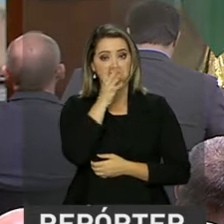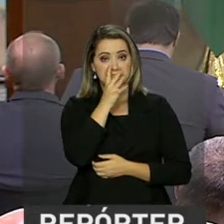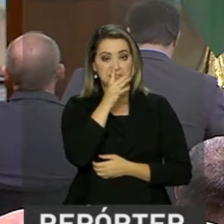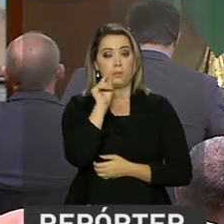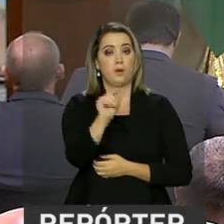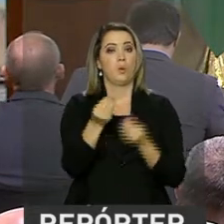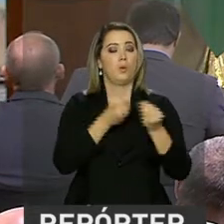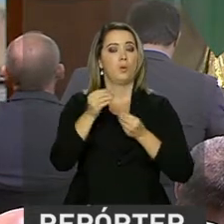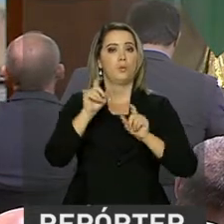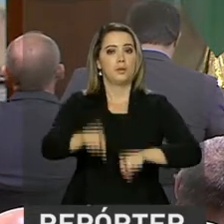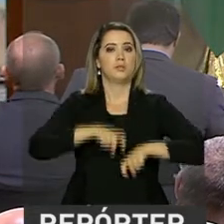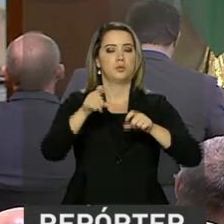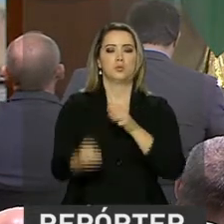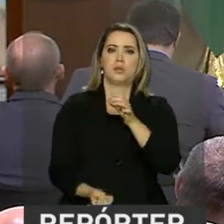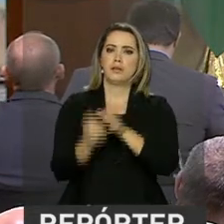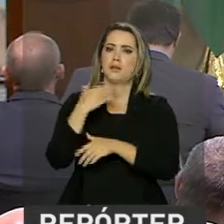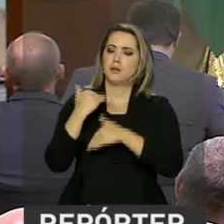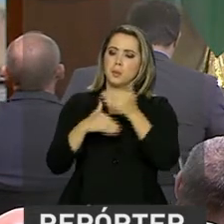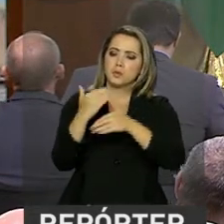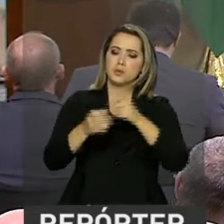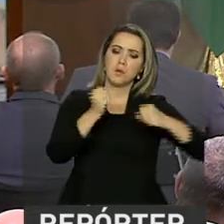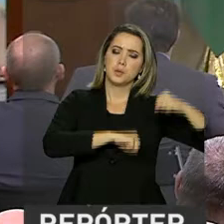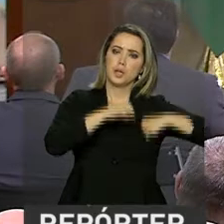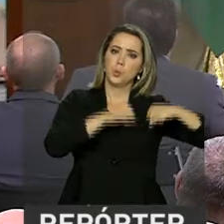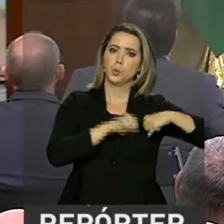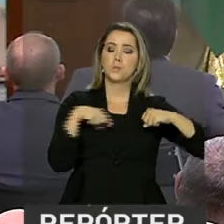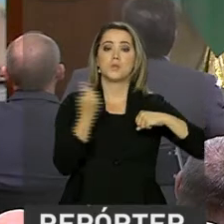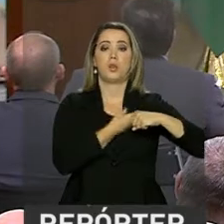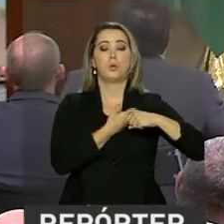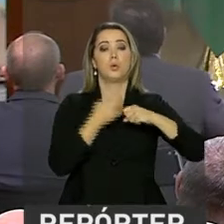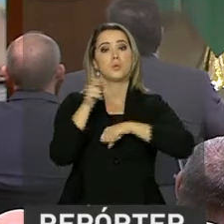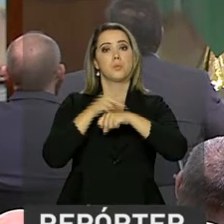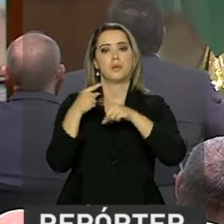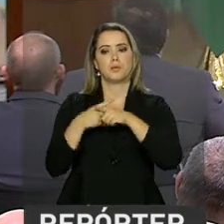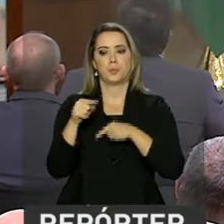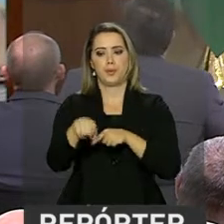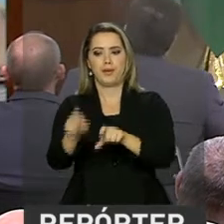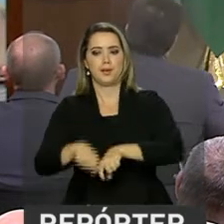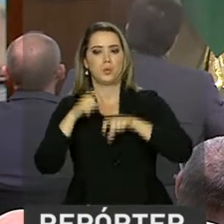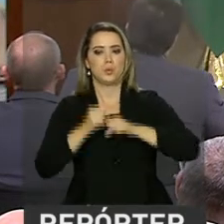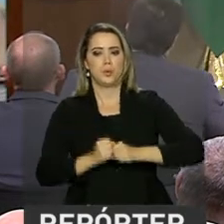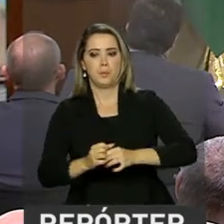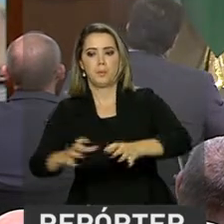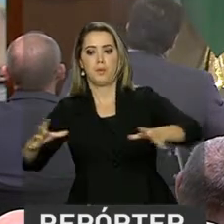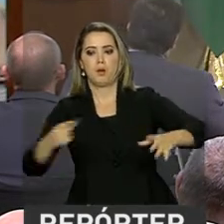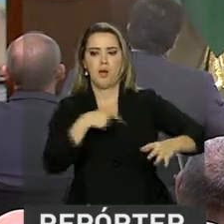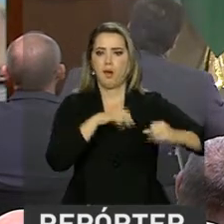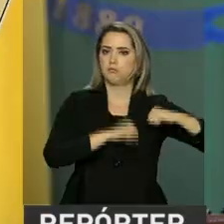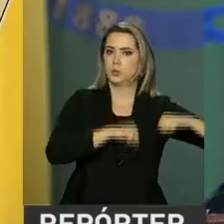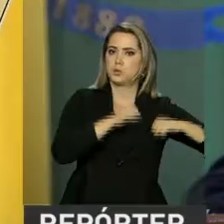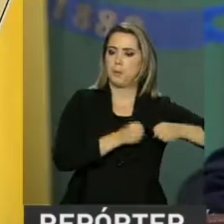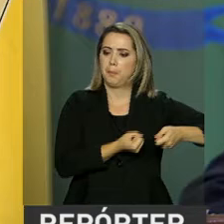ela é geradora também do desenvolvimento industrial no nosso país. Na medida que a agricultura cresce, se fortalece, aumenta,